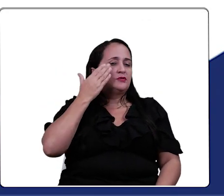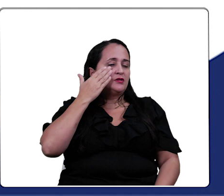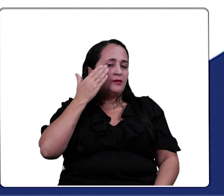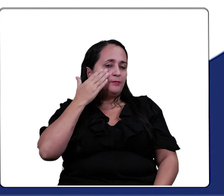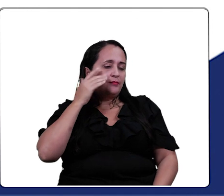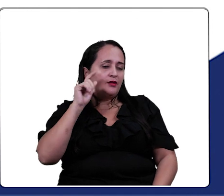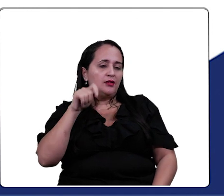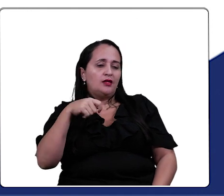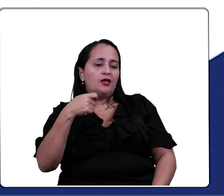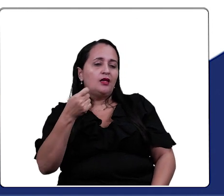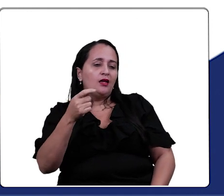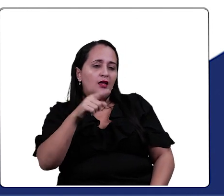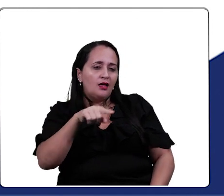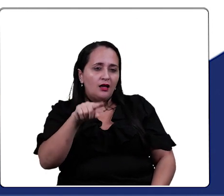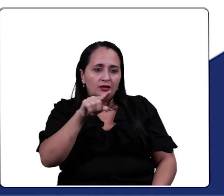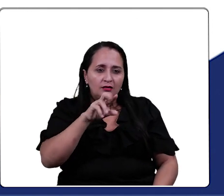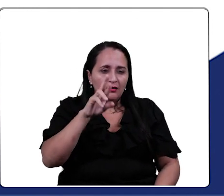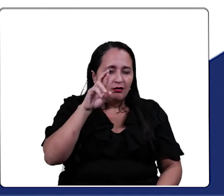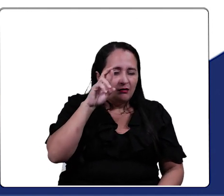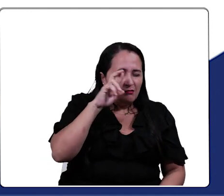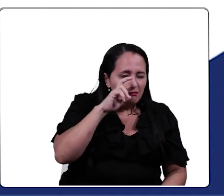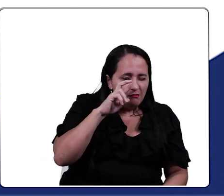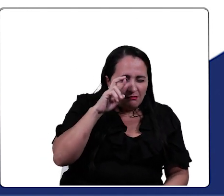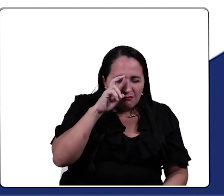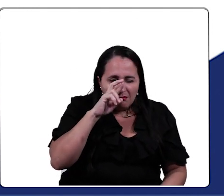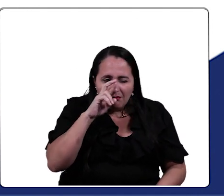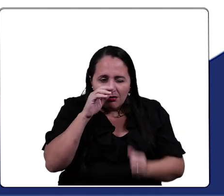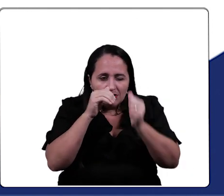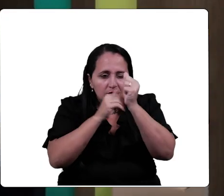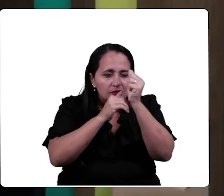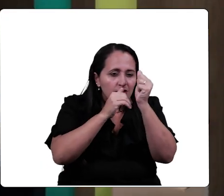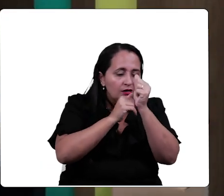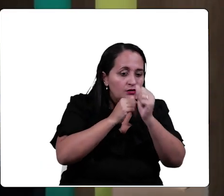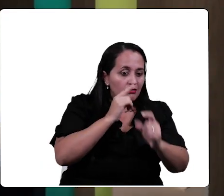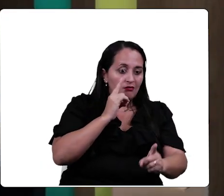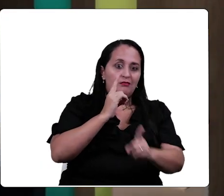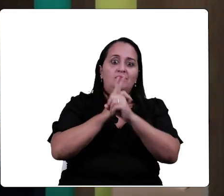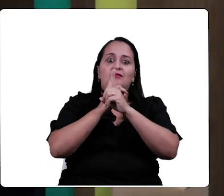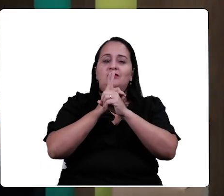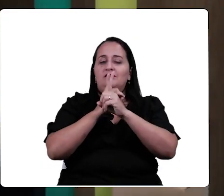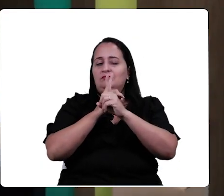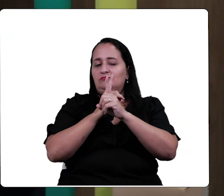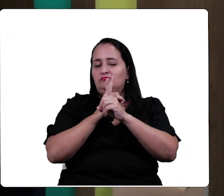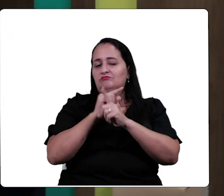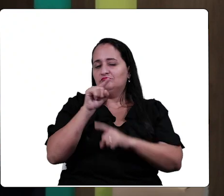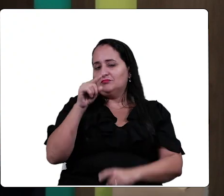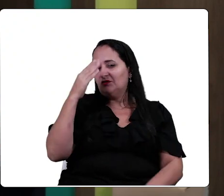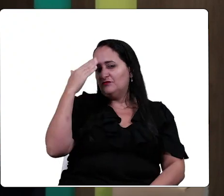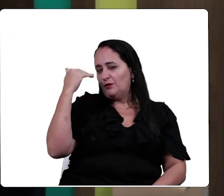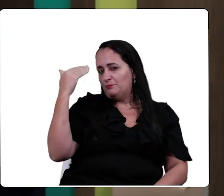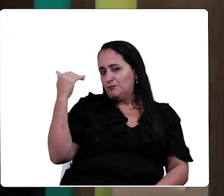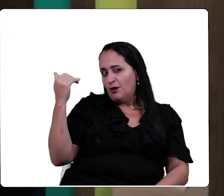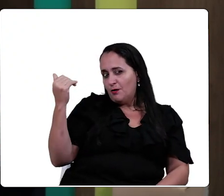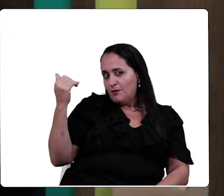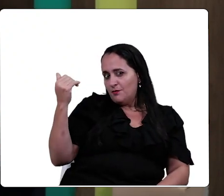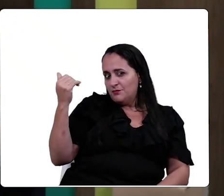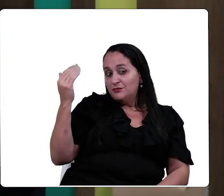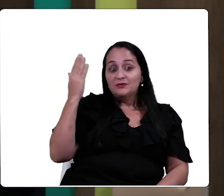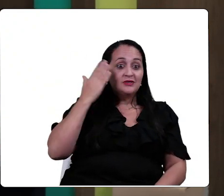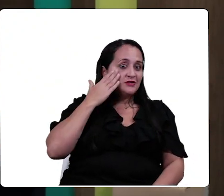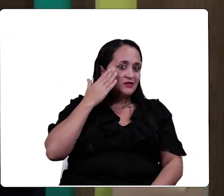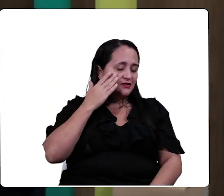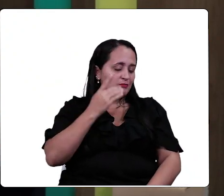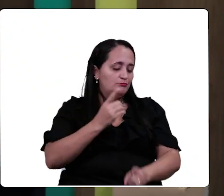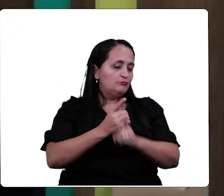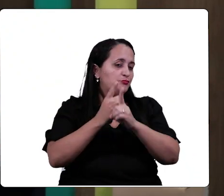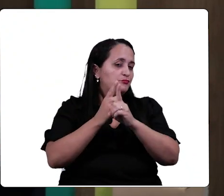saber quem aqui é bom de decifrar enigmas. Você é um Sherlock Holmes? É? Pois